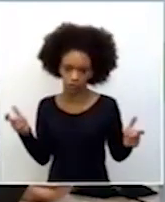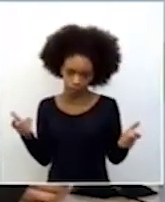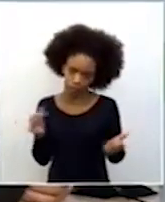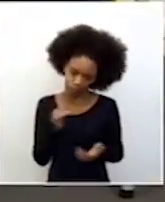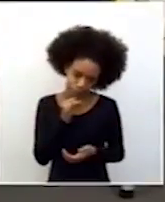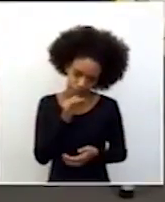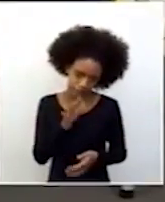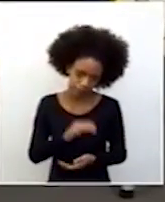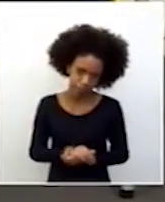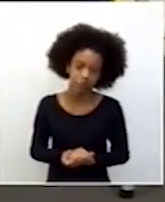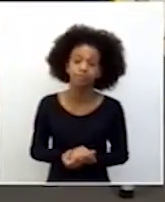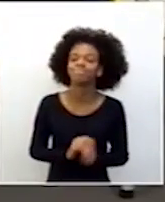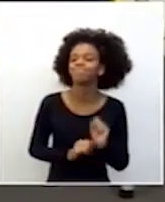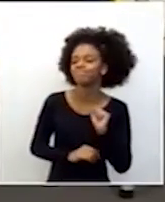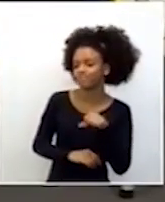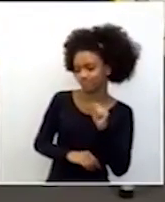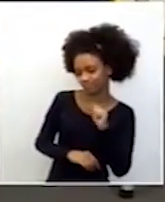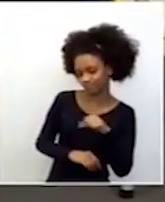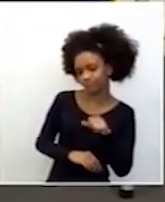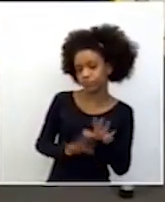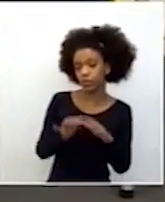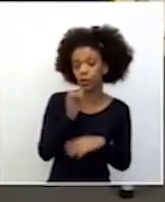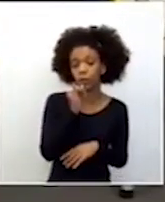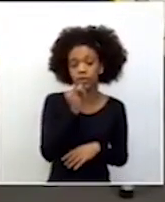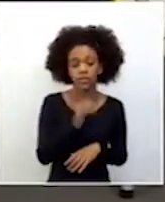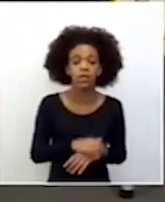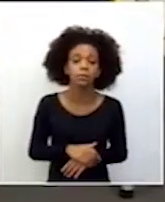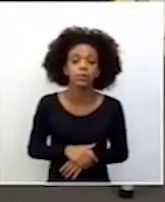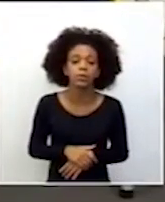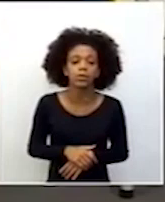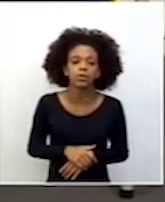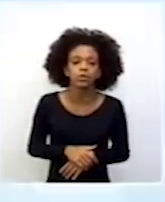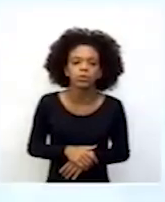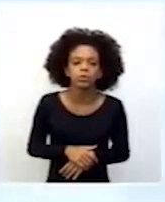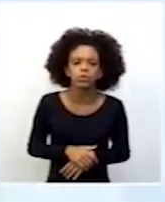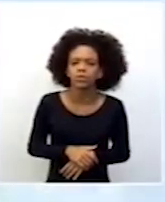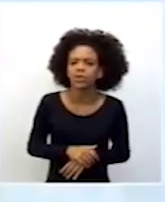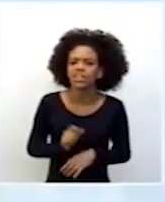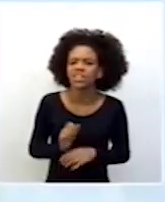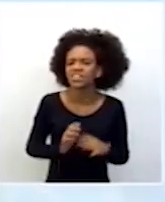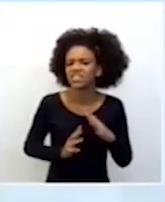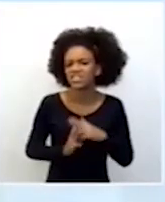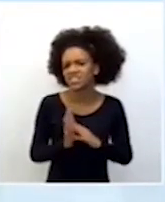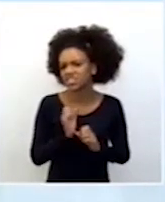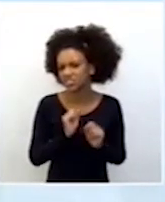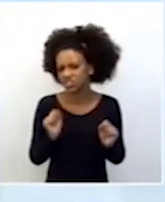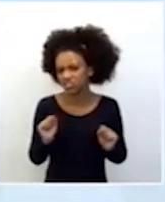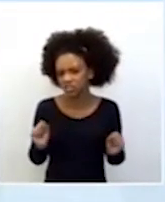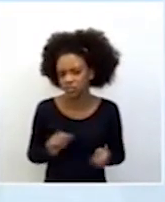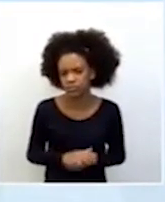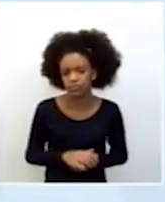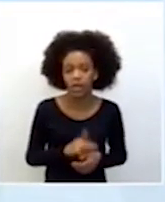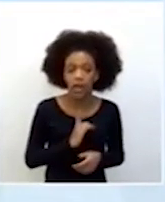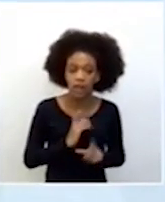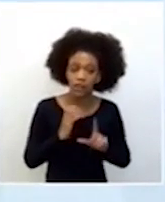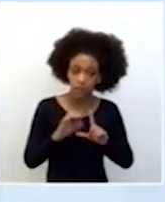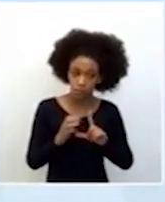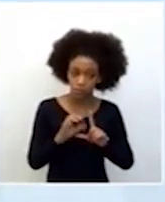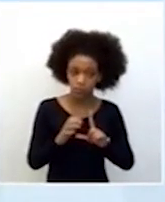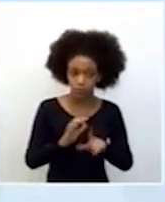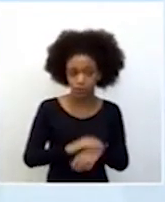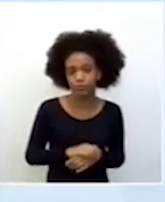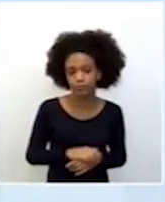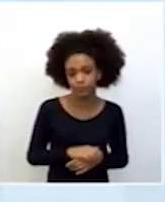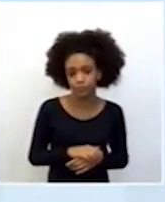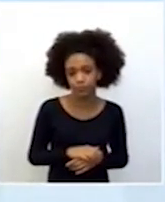exemplo. Isso, gente. Olha, vamos ao nosso exemplo. O que é esse exagero? Tem uma charge aí na tela para